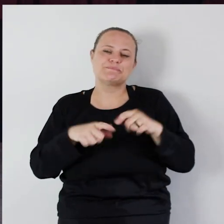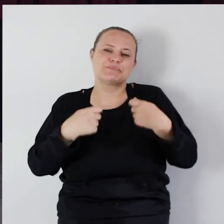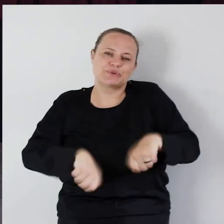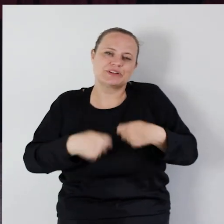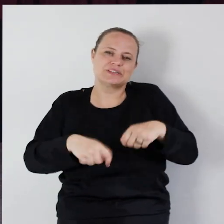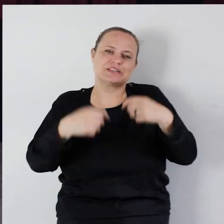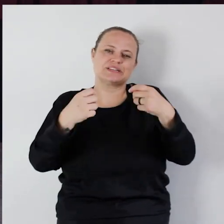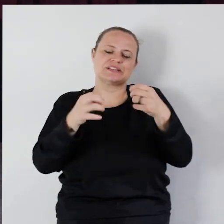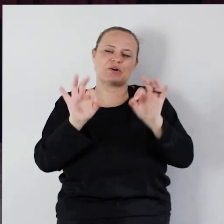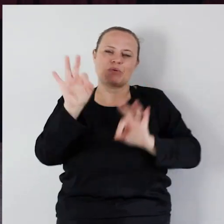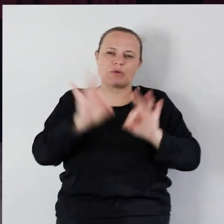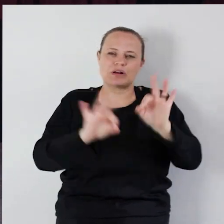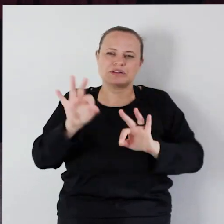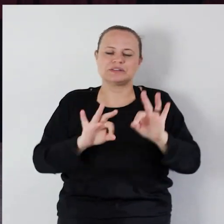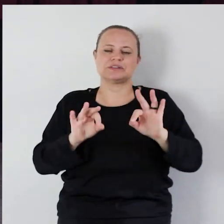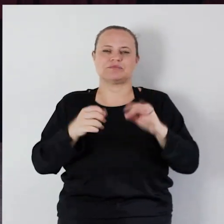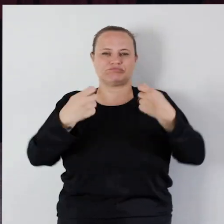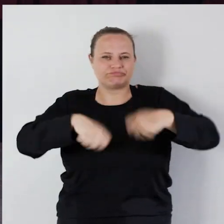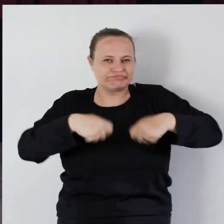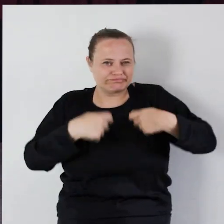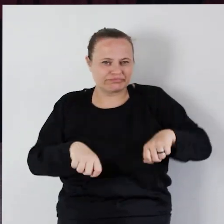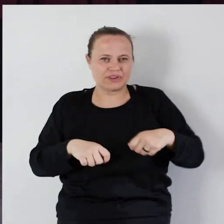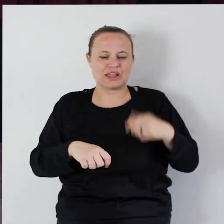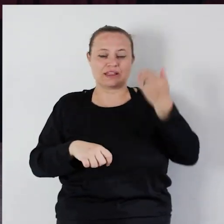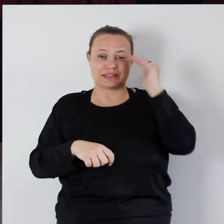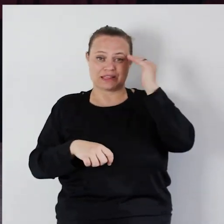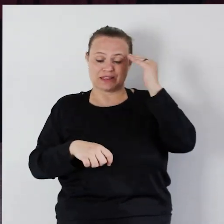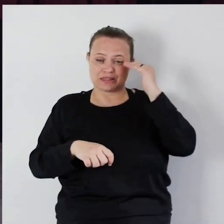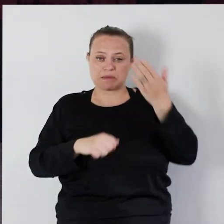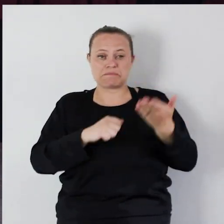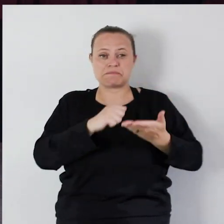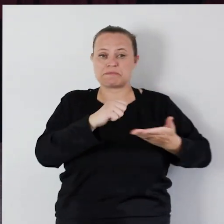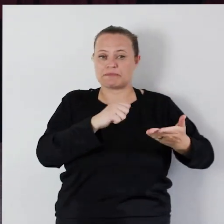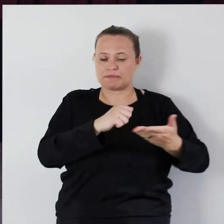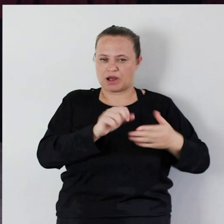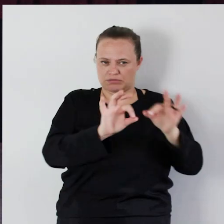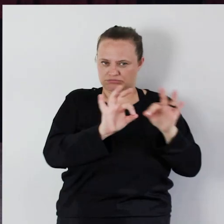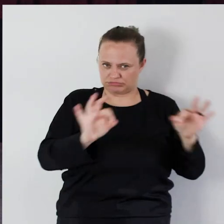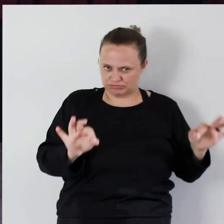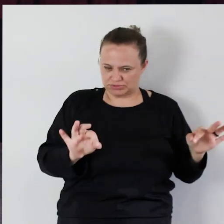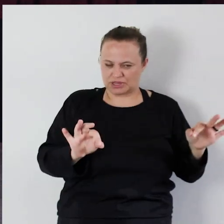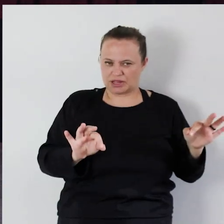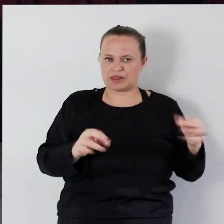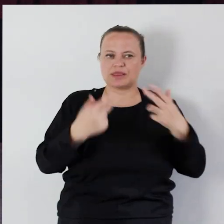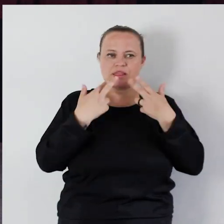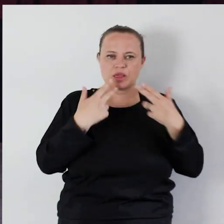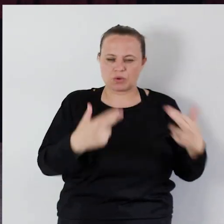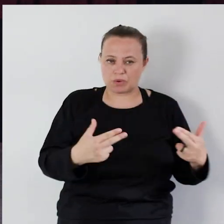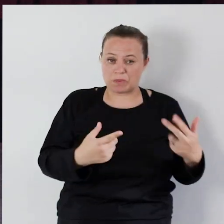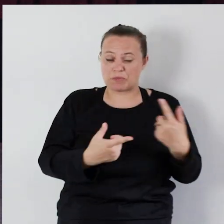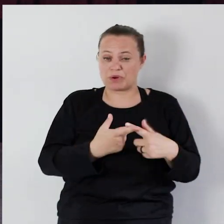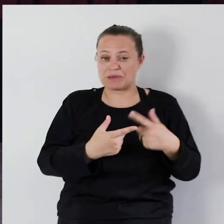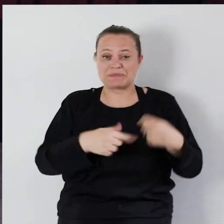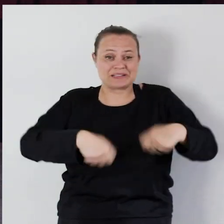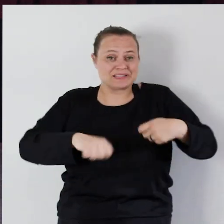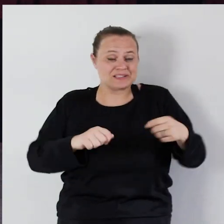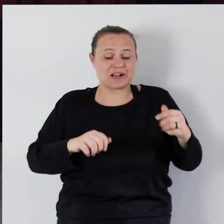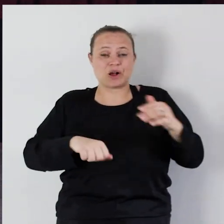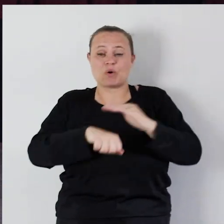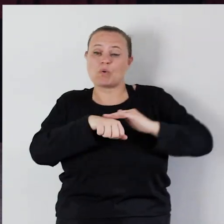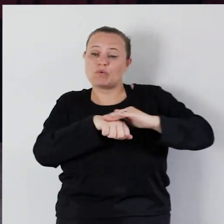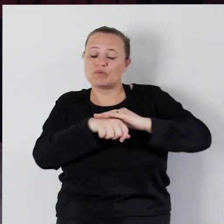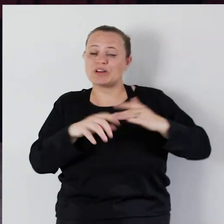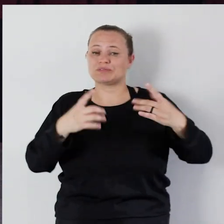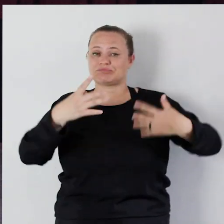de elaboração de planilhas, né? Então, de certa forma, existe a necessidade de